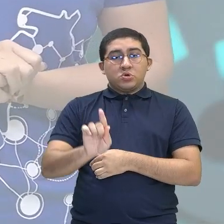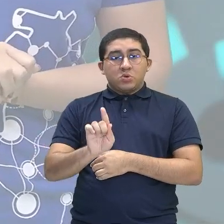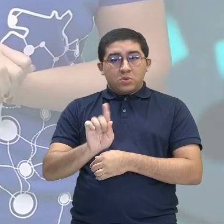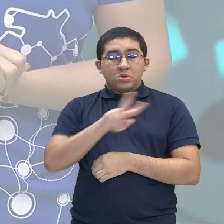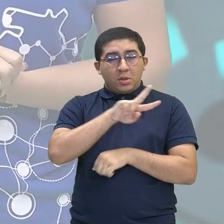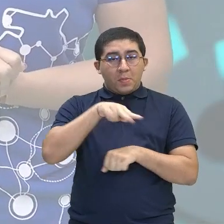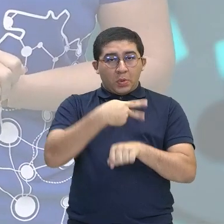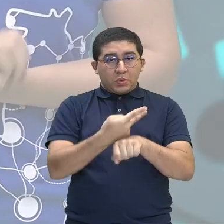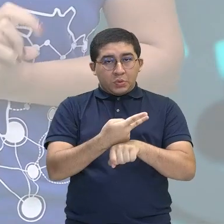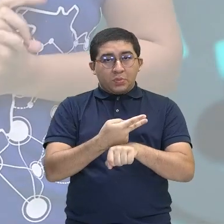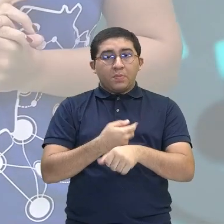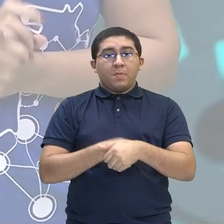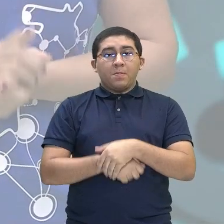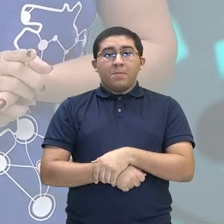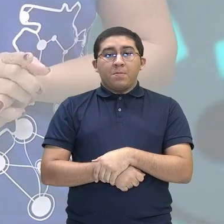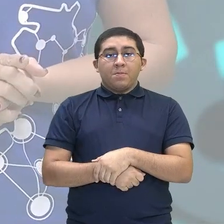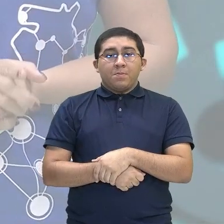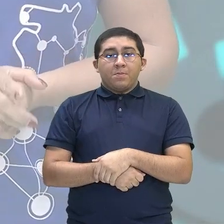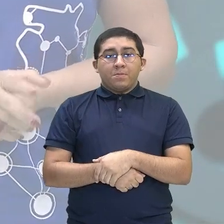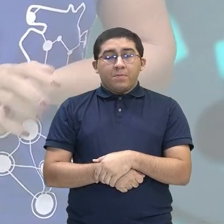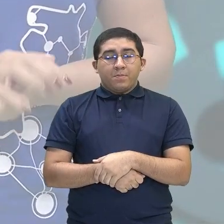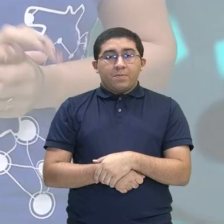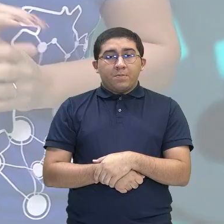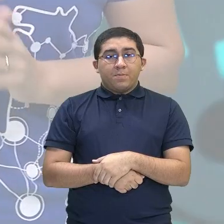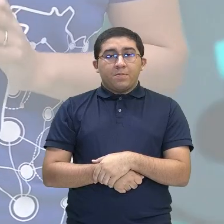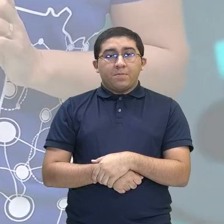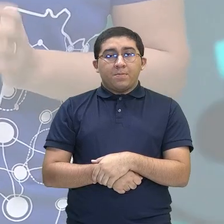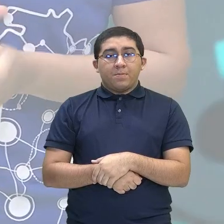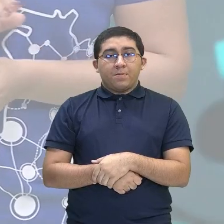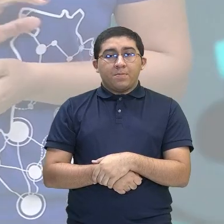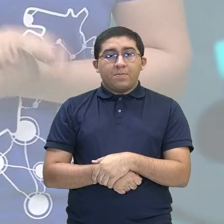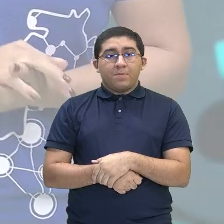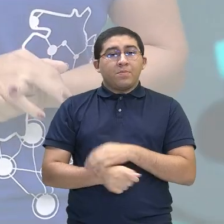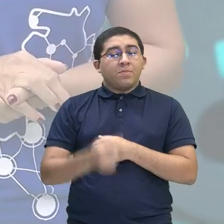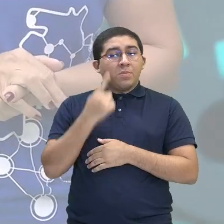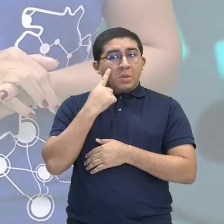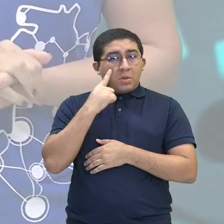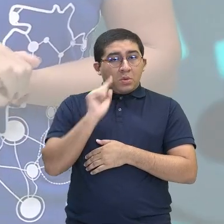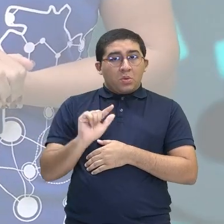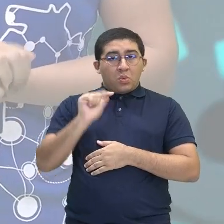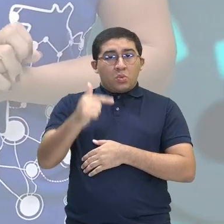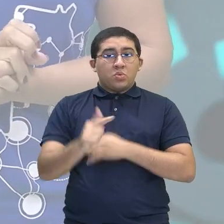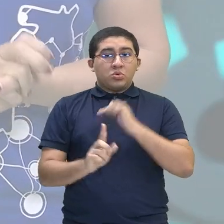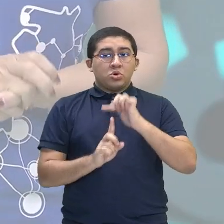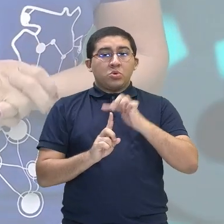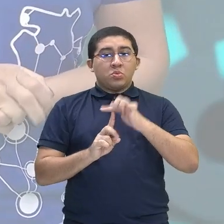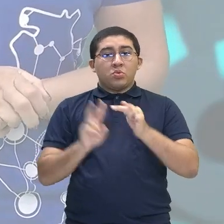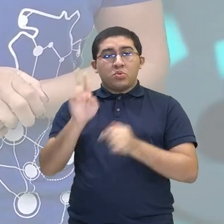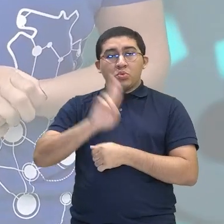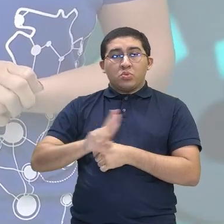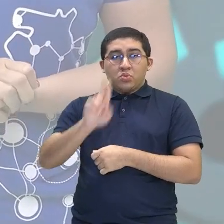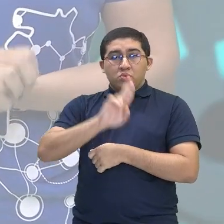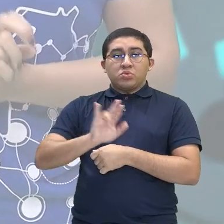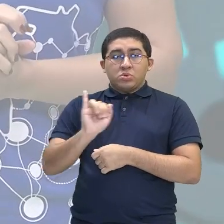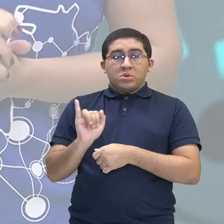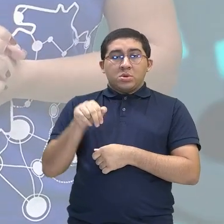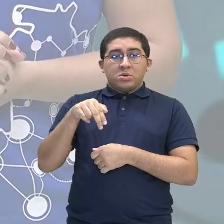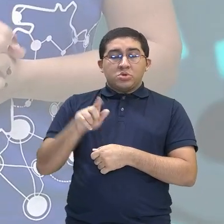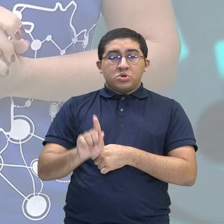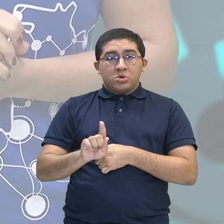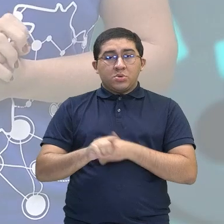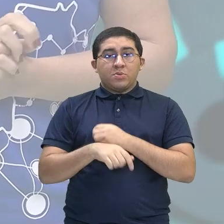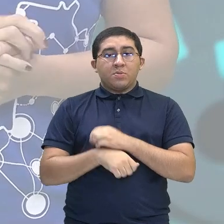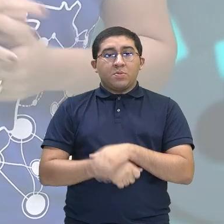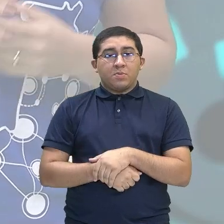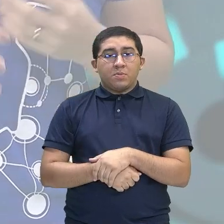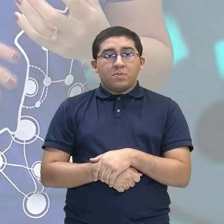após ele, tá? Mas vejam aqui outros casos do uso do ing.